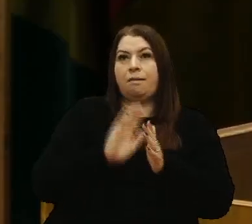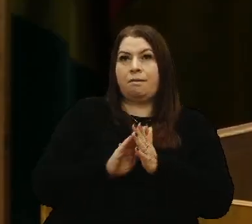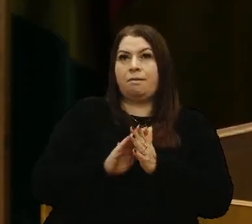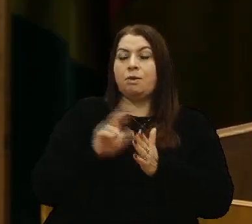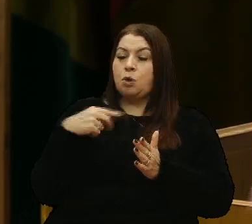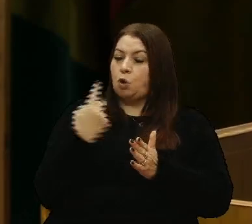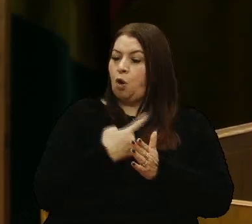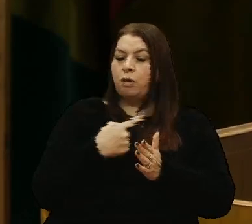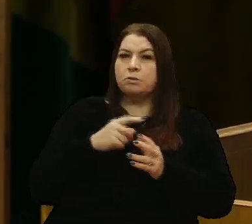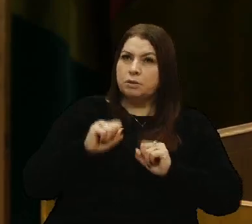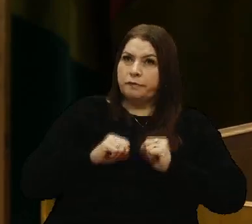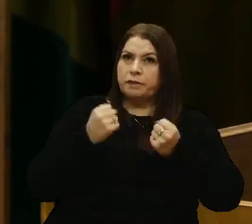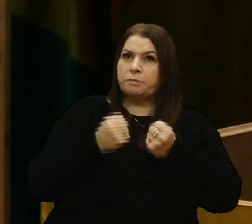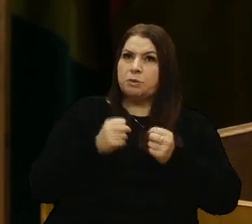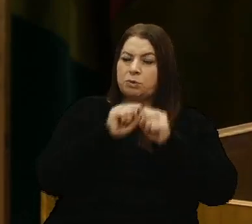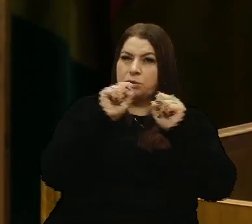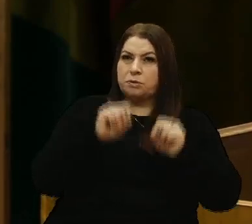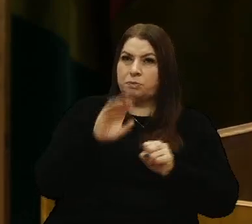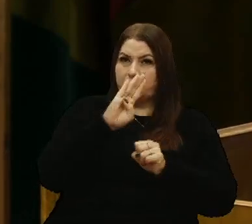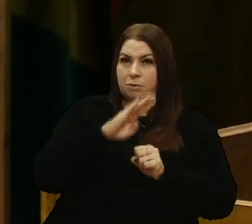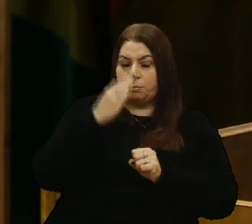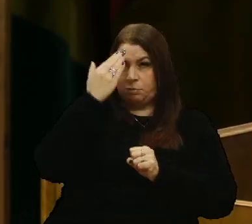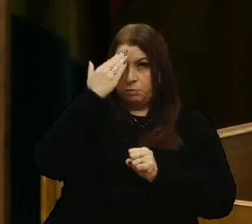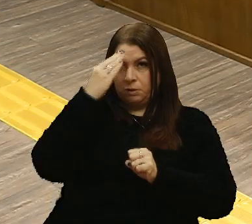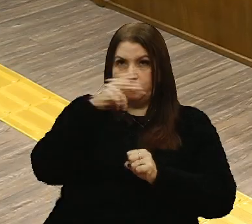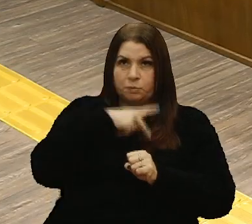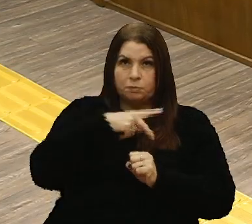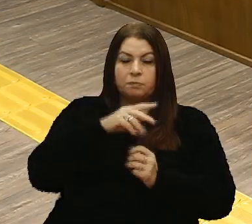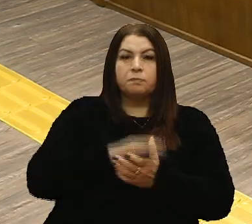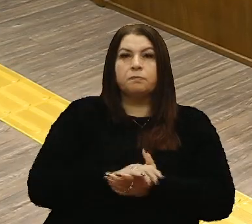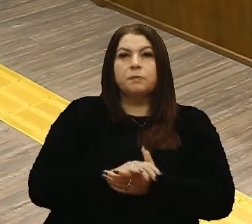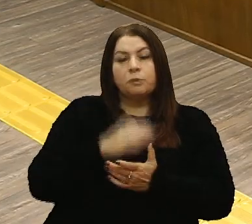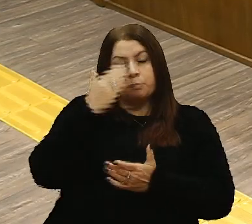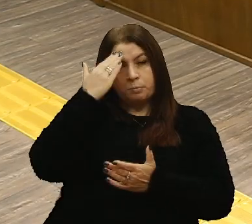Nós aqui defenderemos o sistema brasileiro. Muito obrigado, presidente.